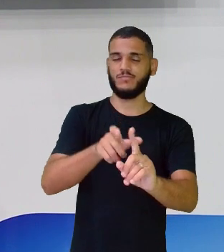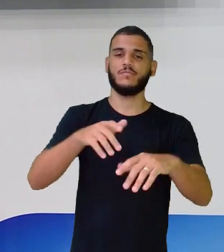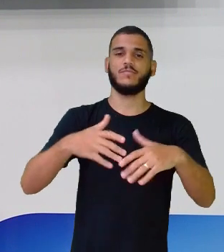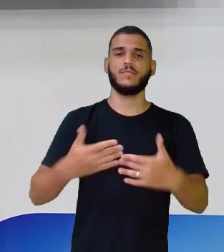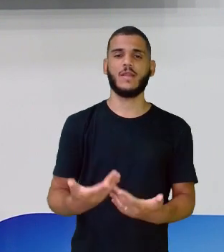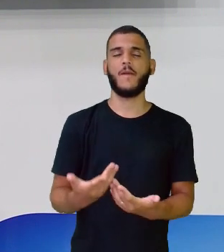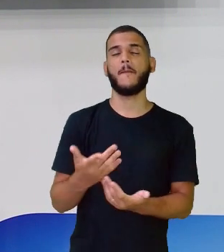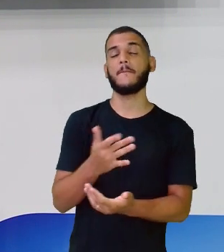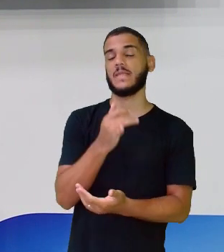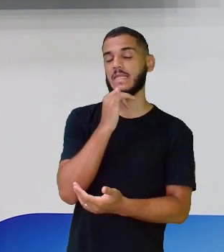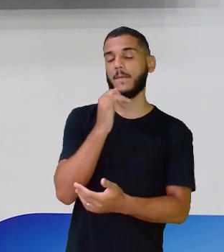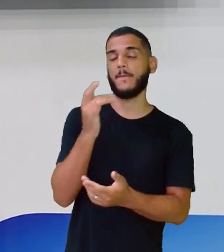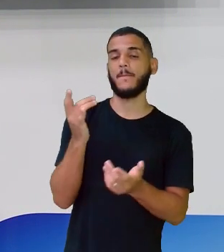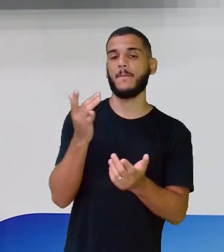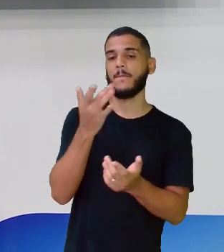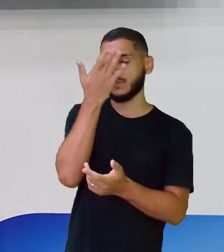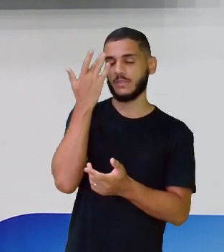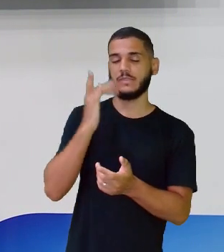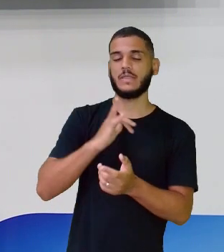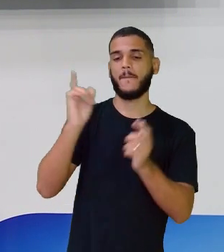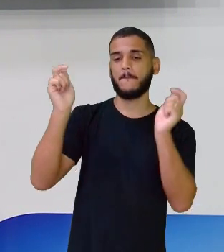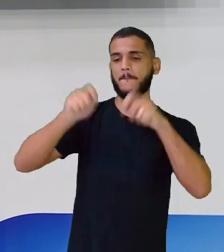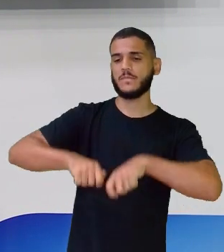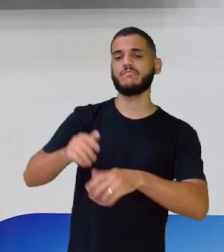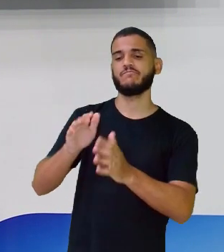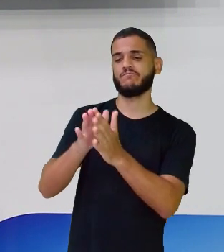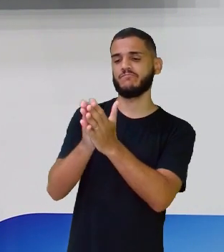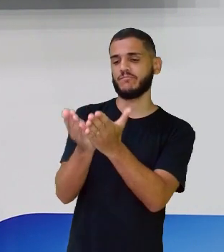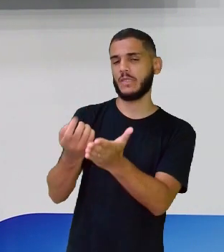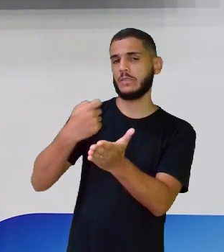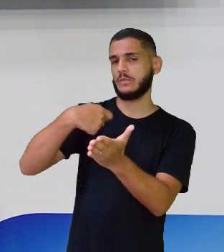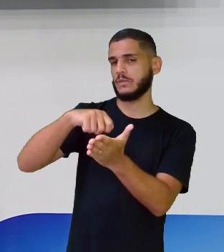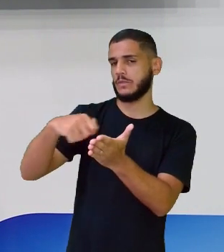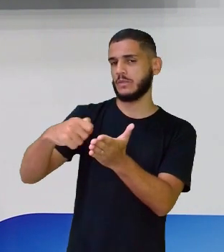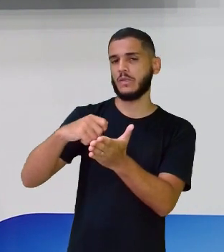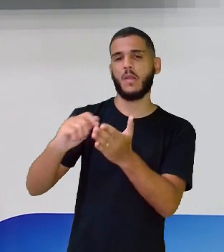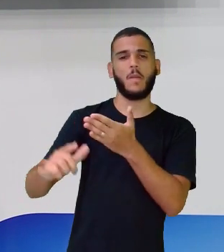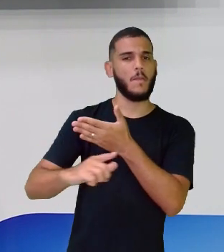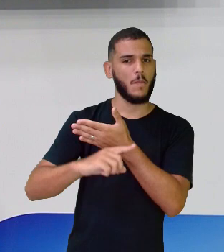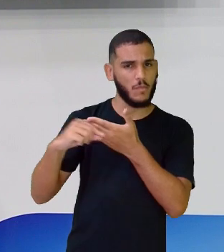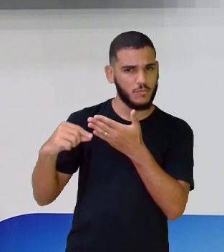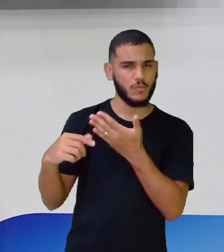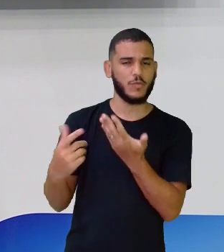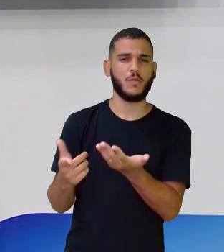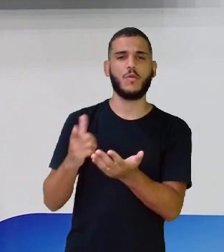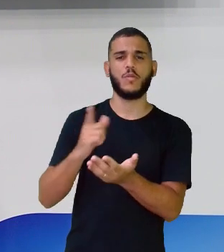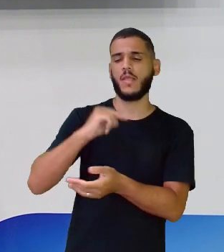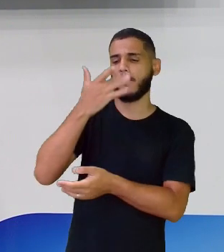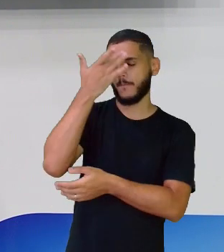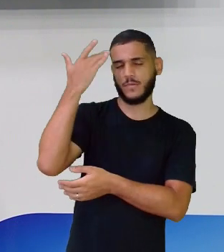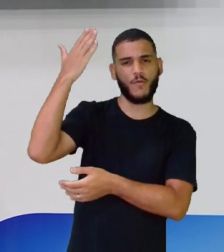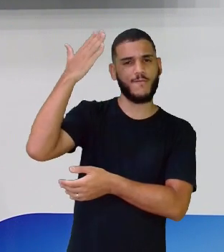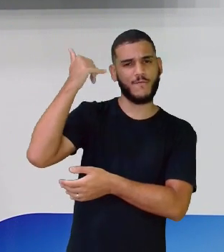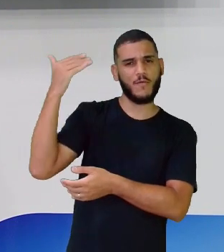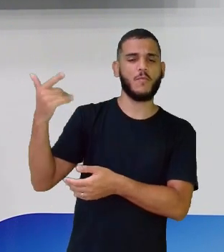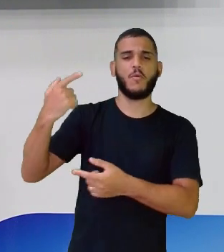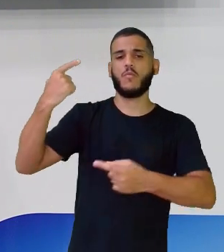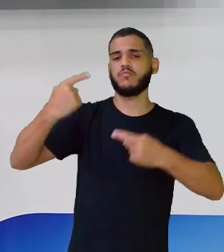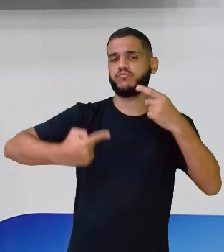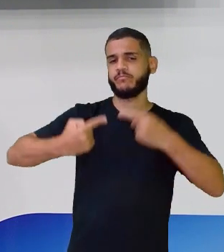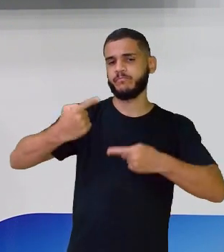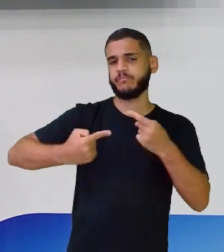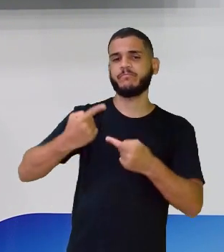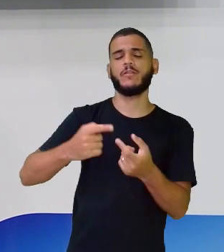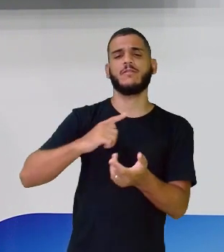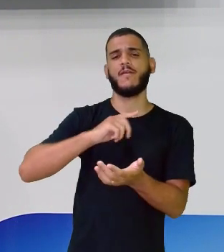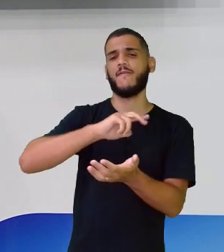um livro, por exemplo. A gente encontra muito, são grandes celebridades, pessoas famosas, políticos,